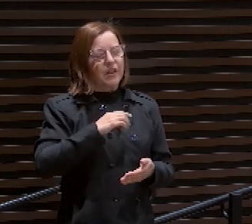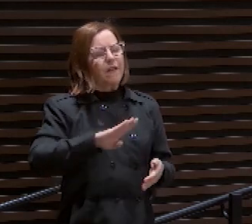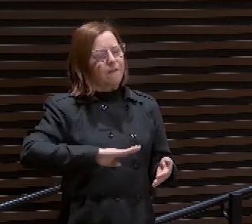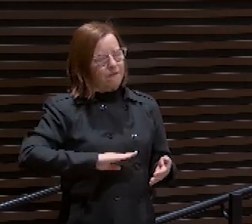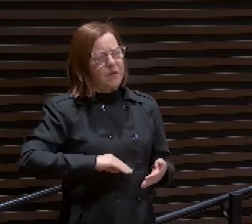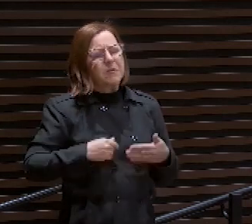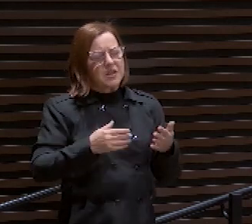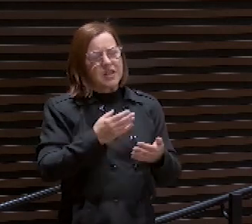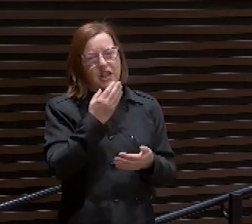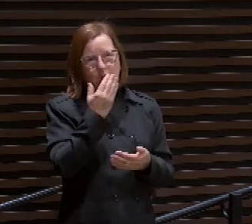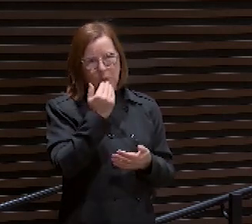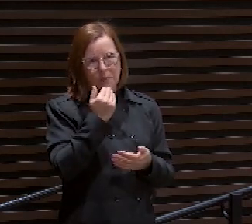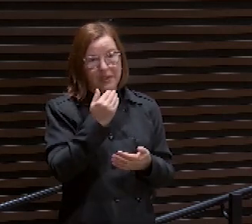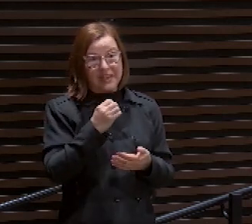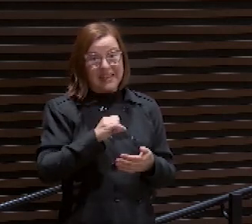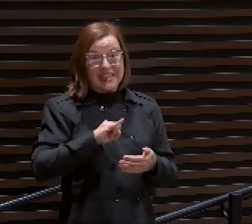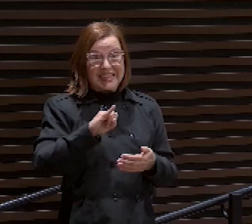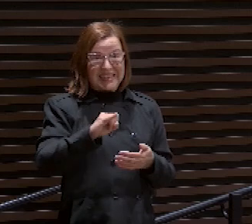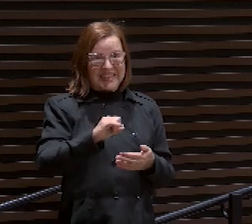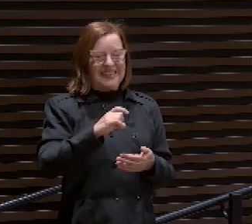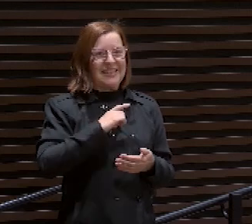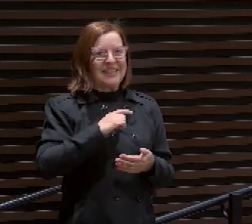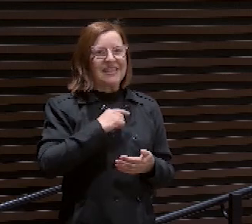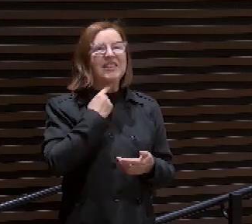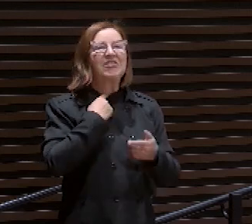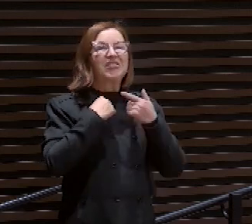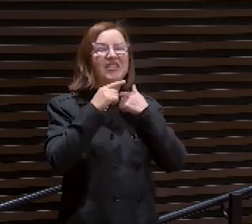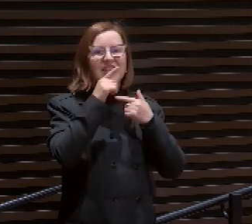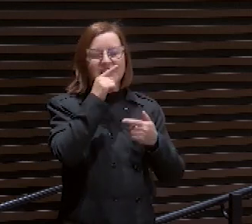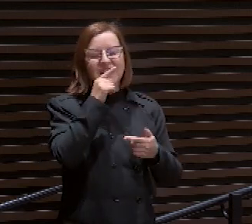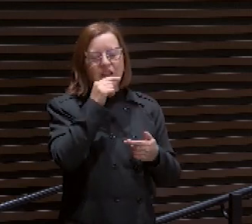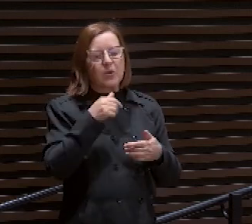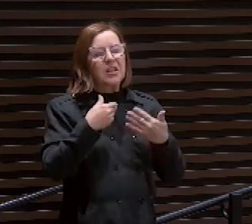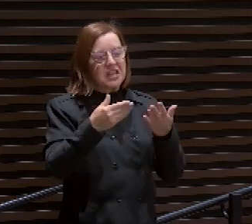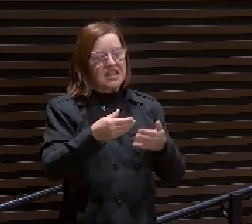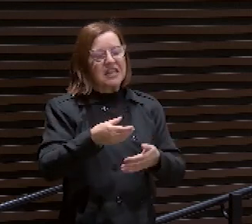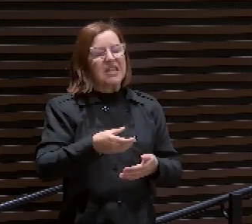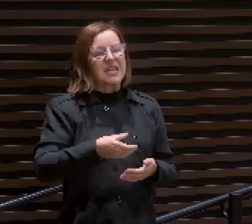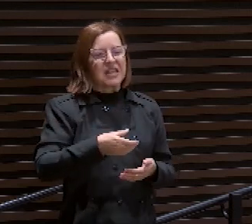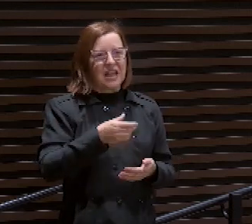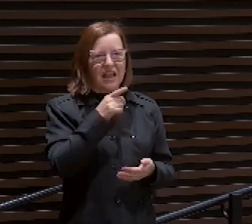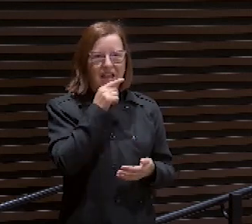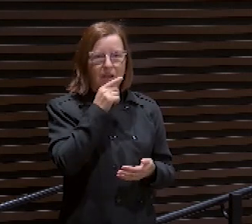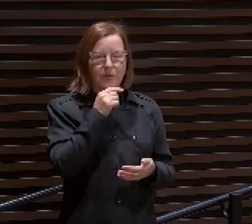de comer. Se tiver sede, dê-lhe de beber. E agora Êxodo,